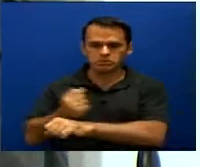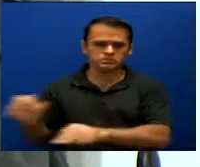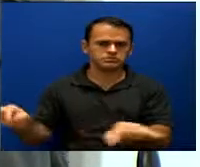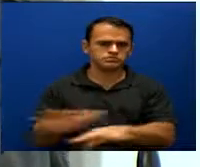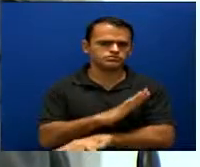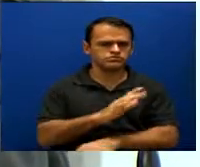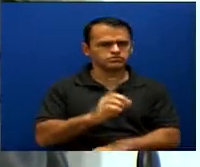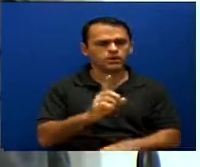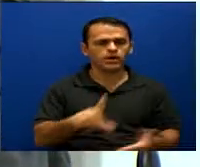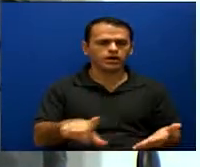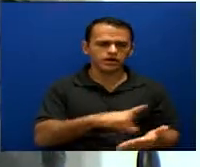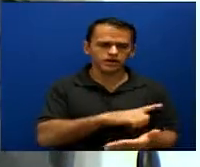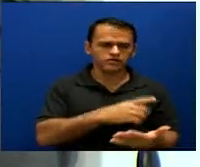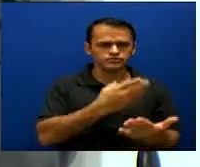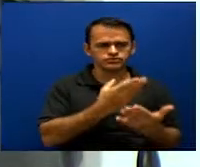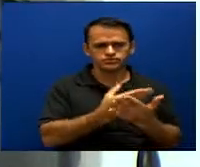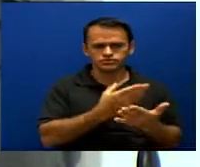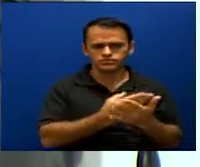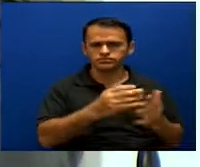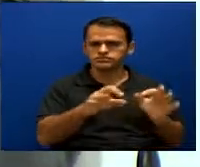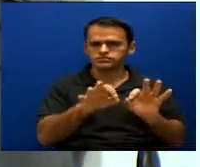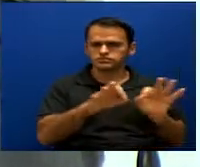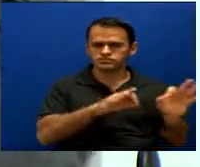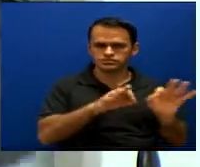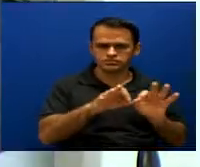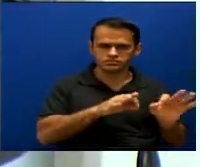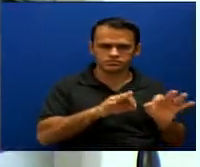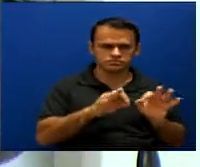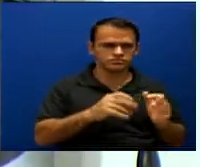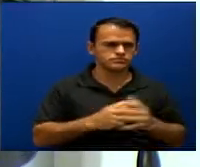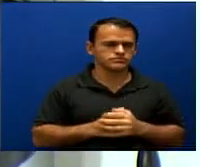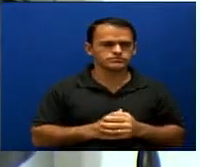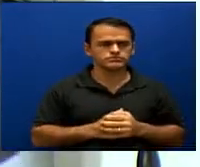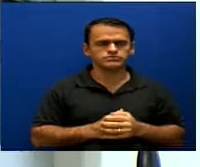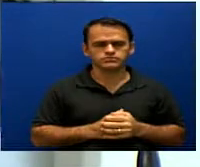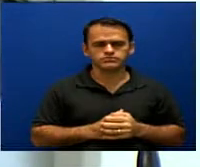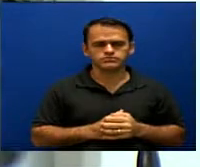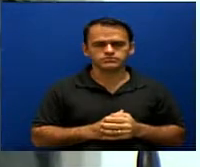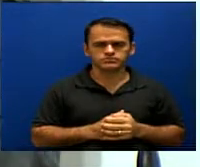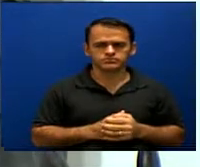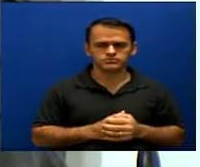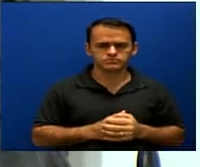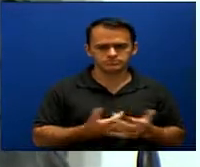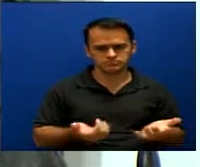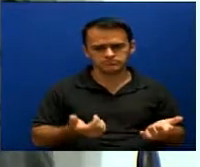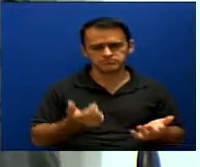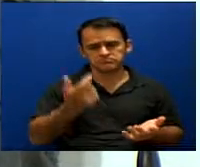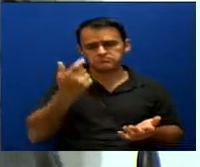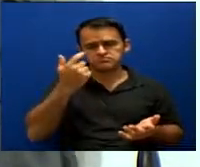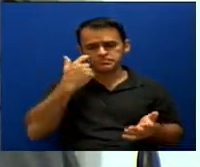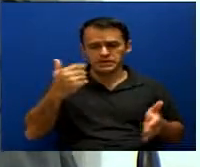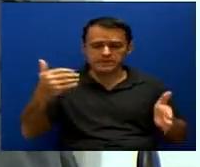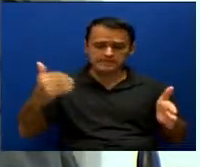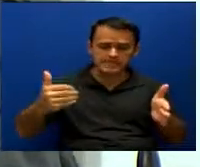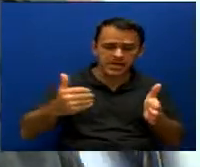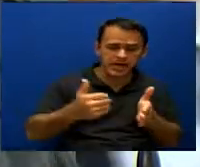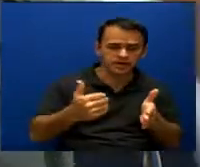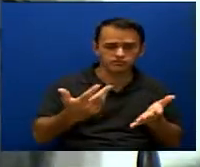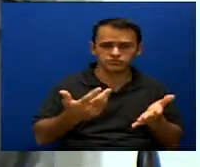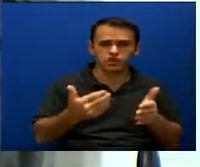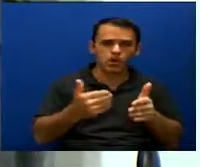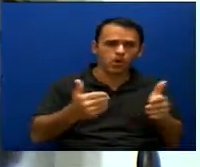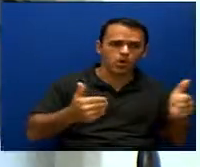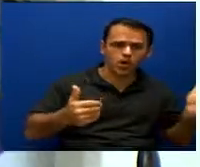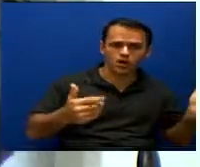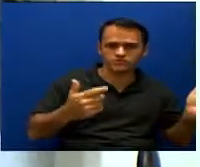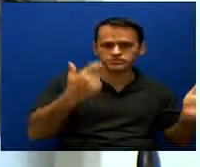prefeitura faz um estudo e estabelece uma proporção de curto, médio e longo prazo dentro do PPA. Quais